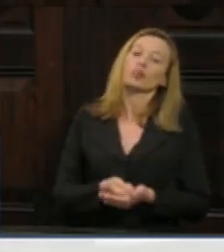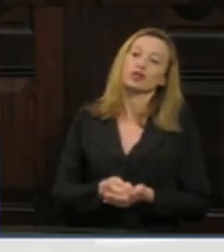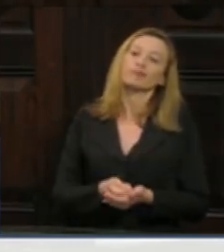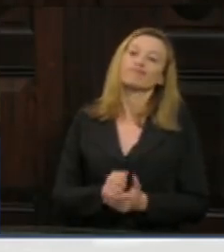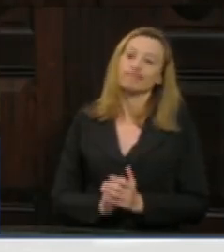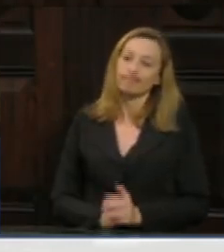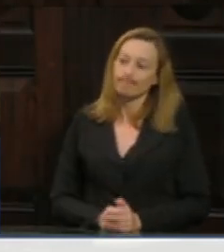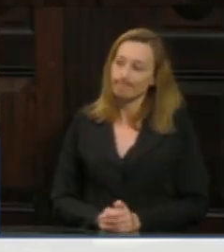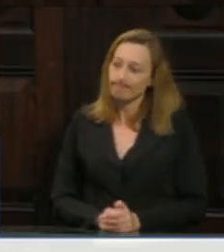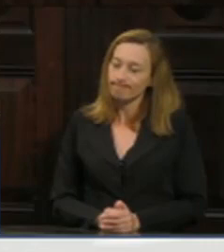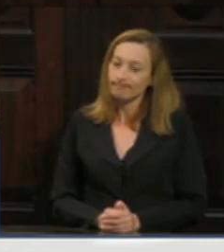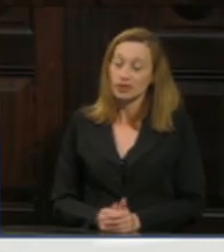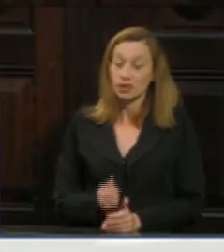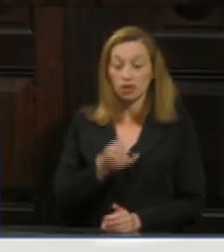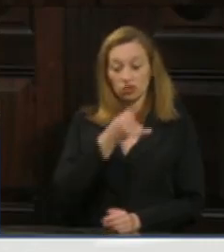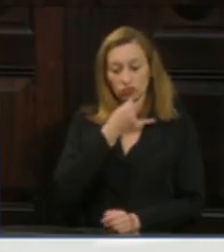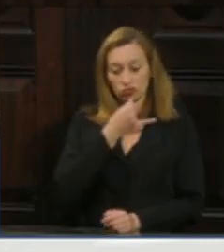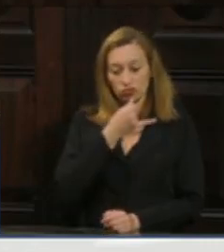região pantanosa